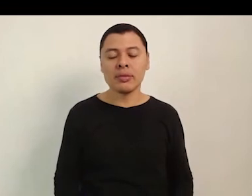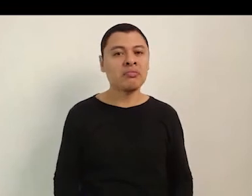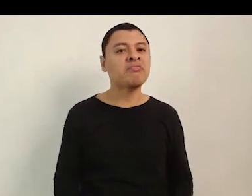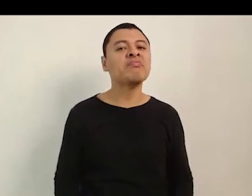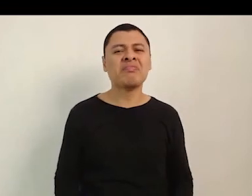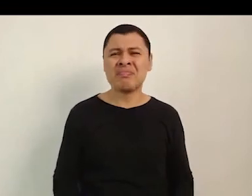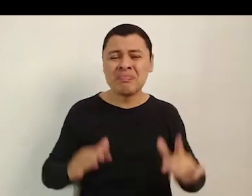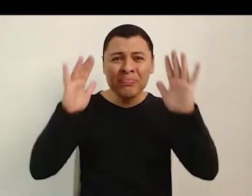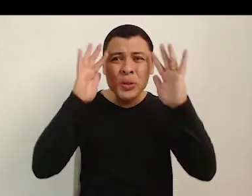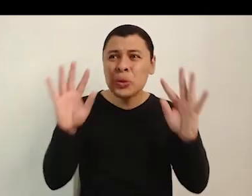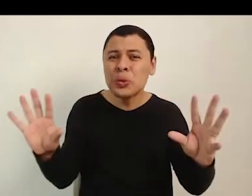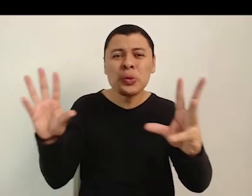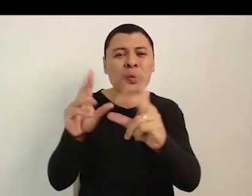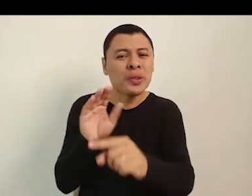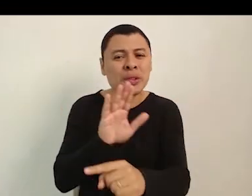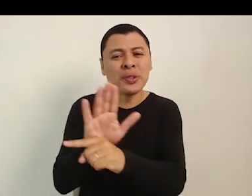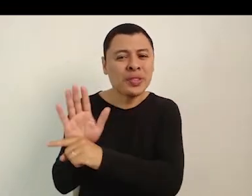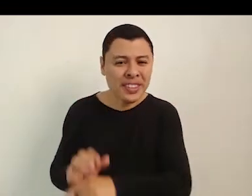todo mundo.